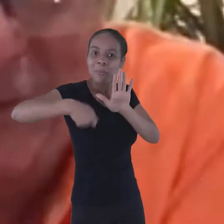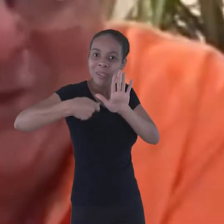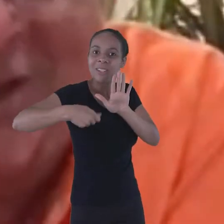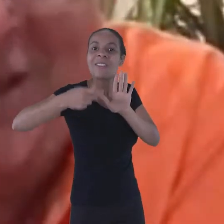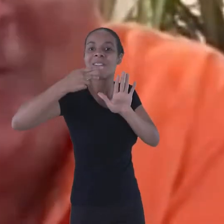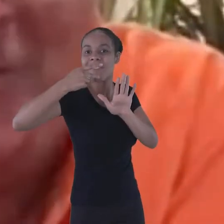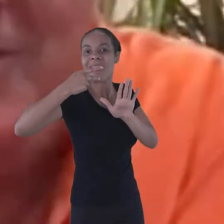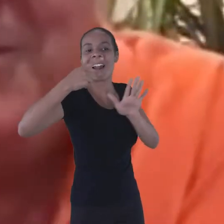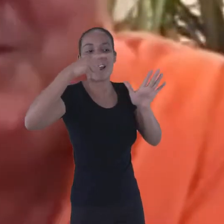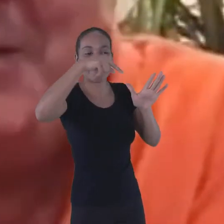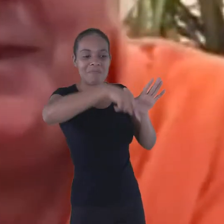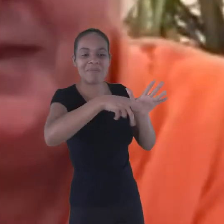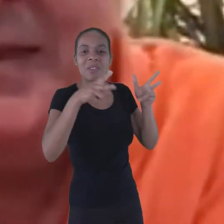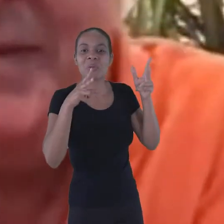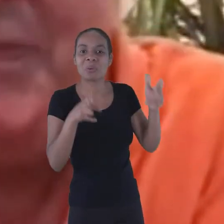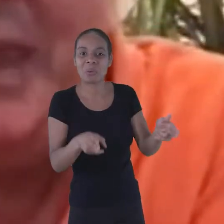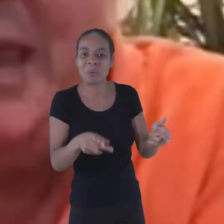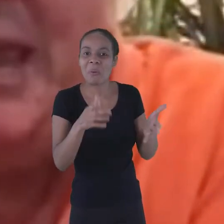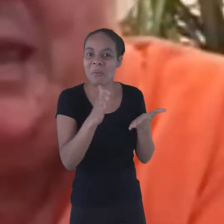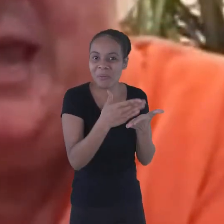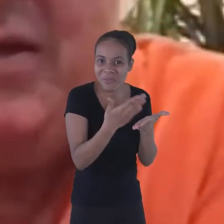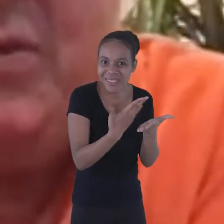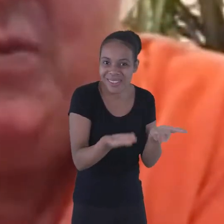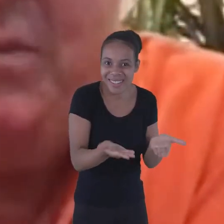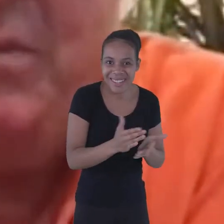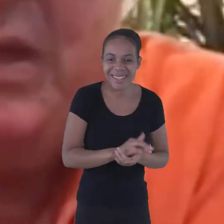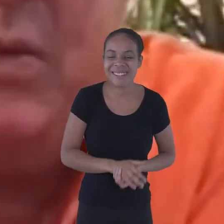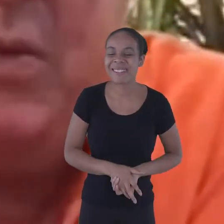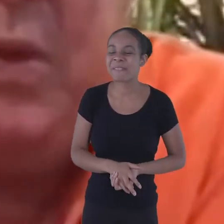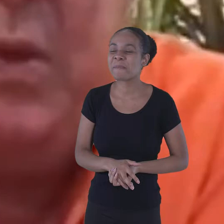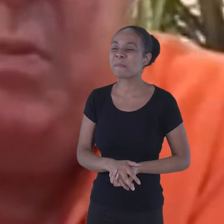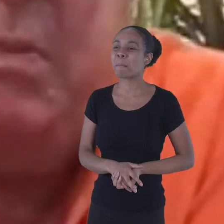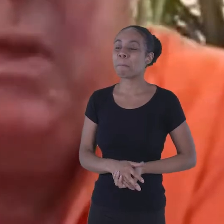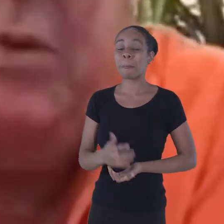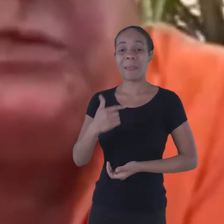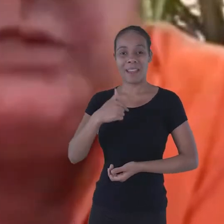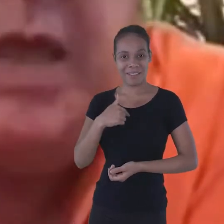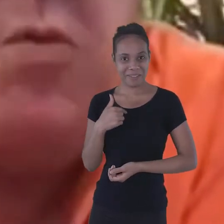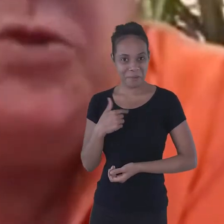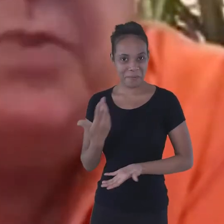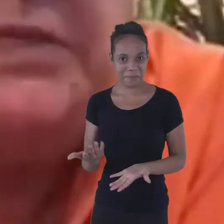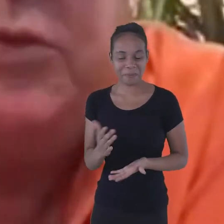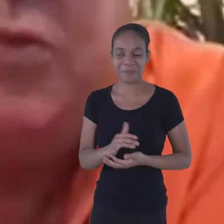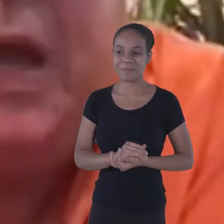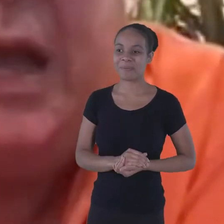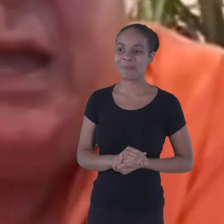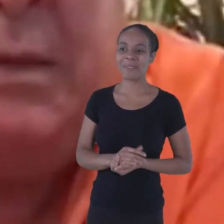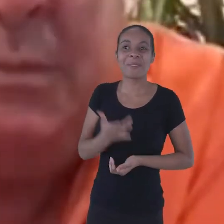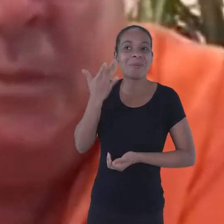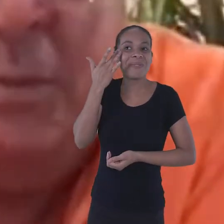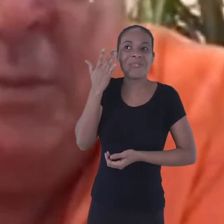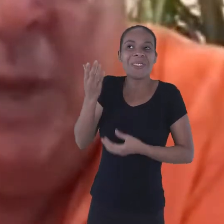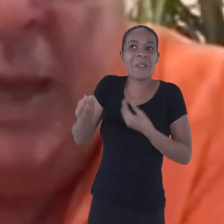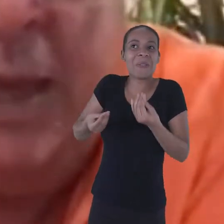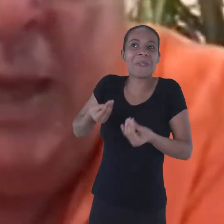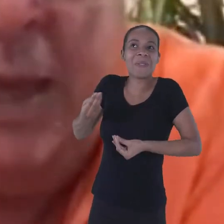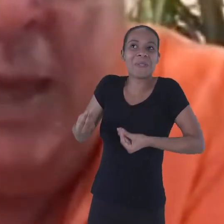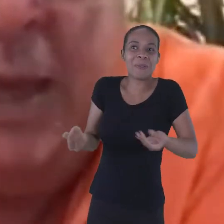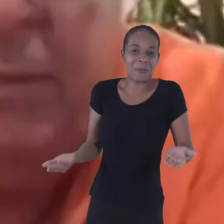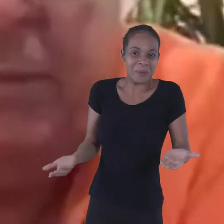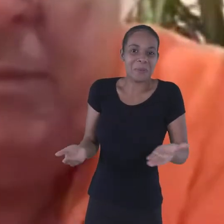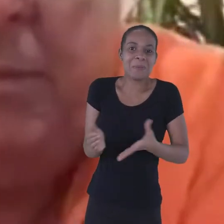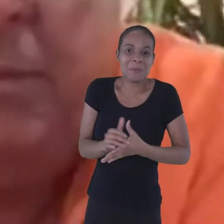isso, pessoas que leram o livro. E eu não sei onde me situar